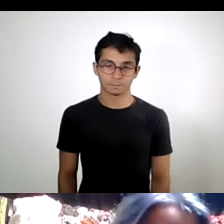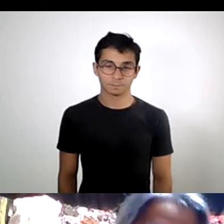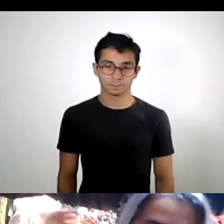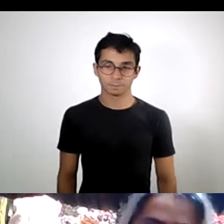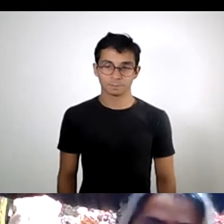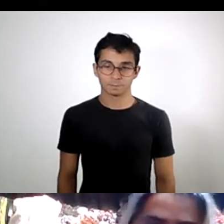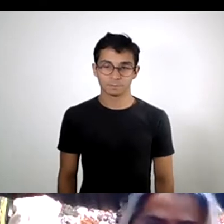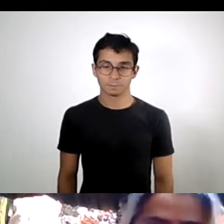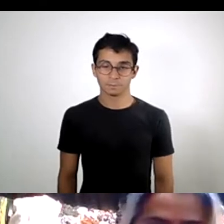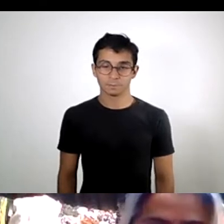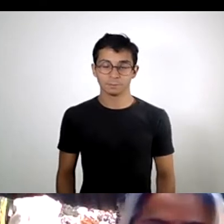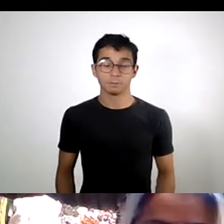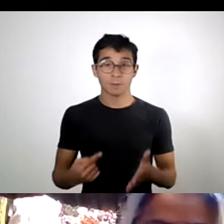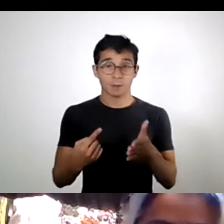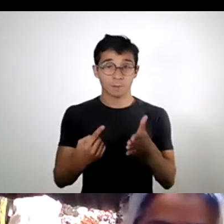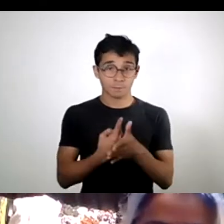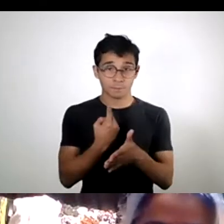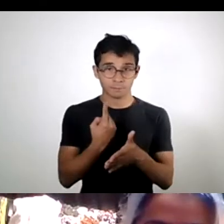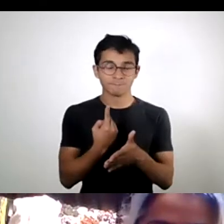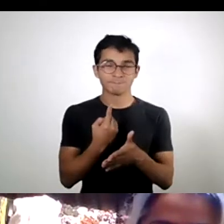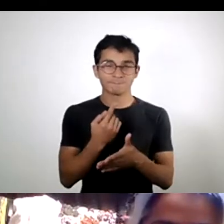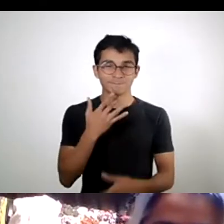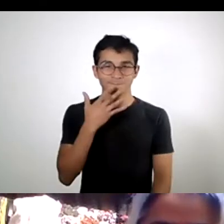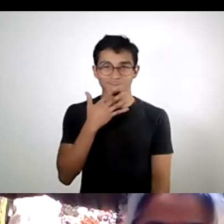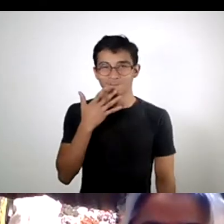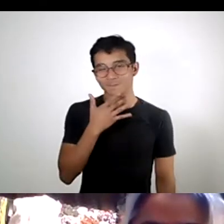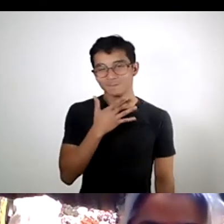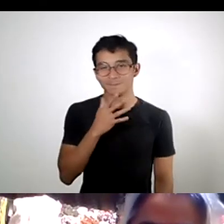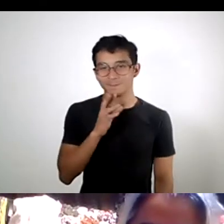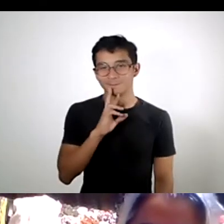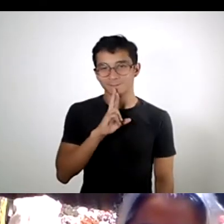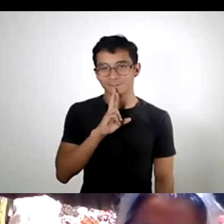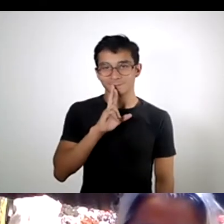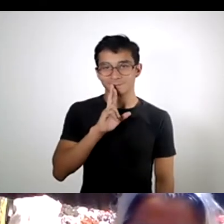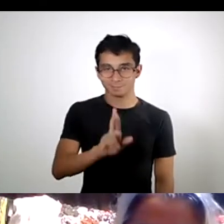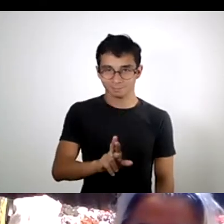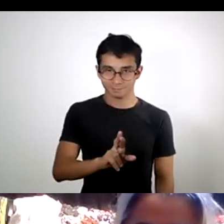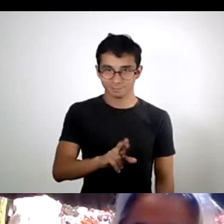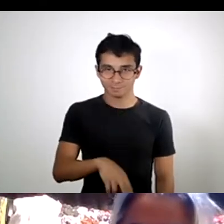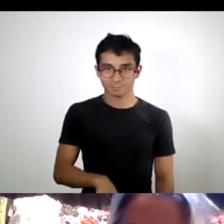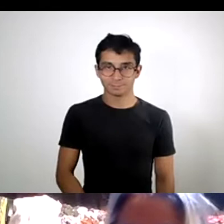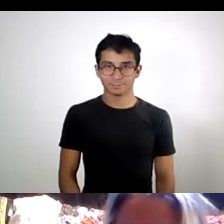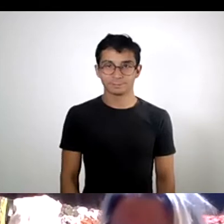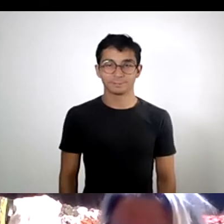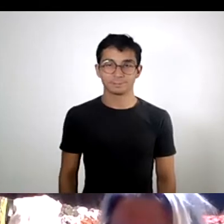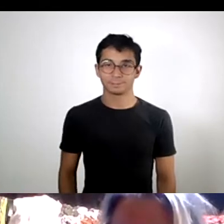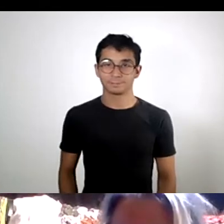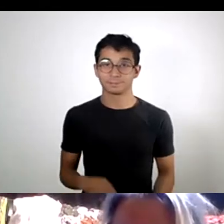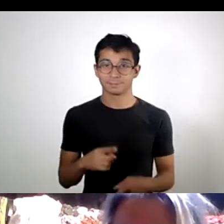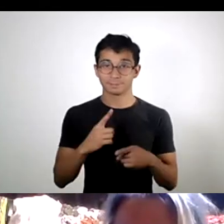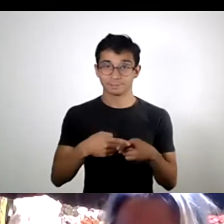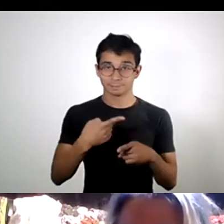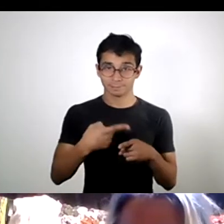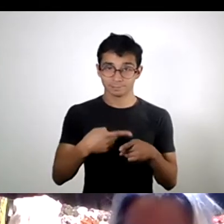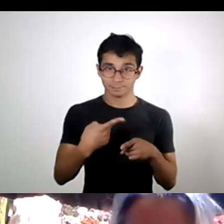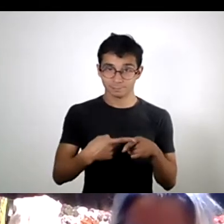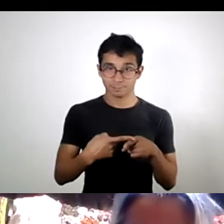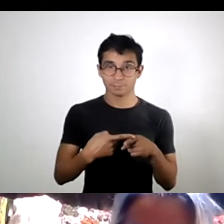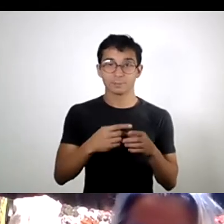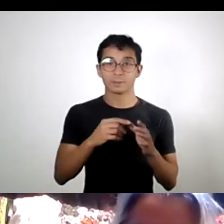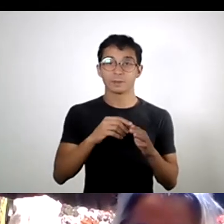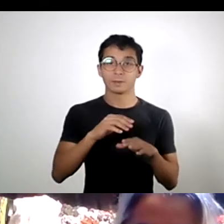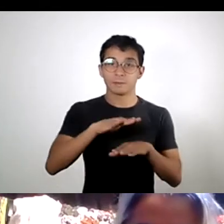essa pergunta é muito gostosa de responder, né? Porque assim como a escrita,